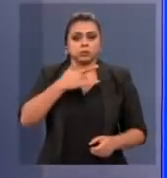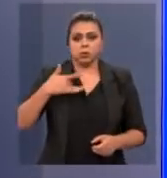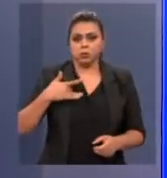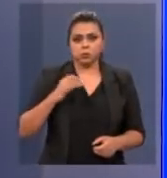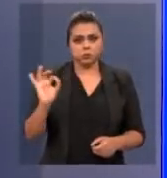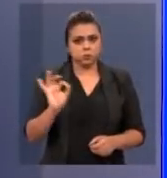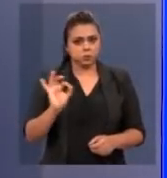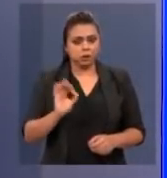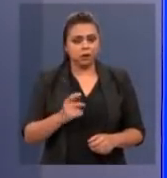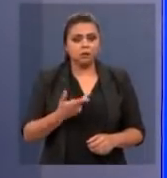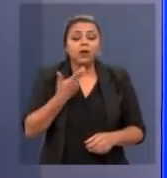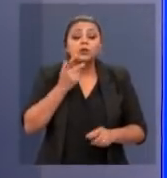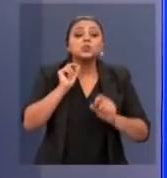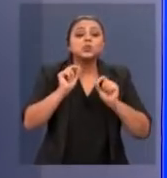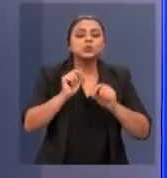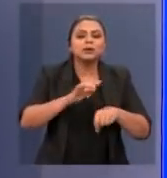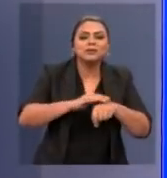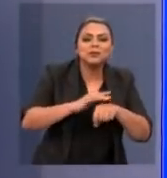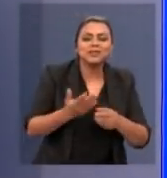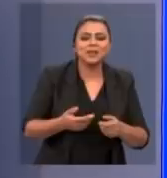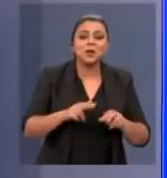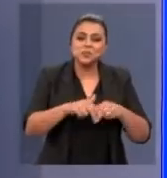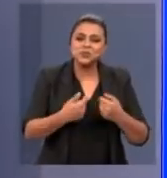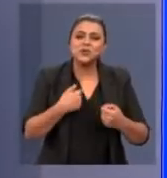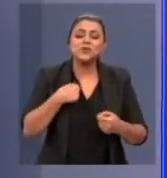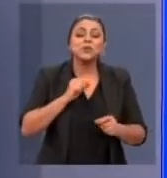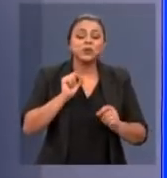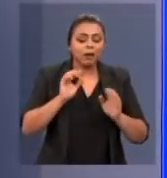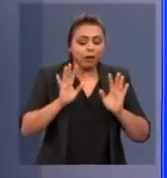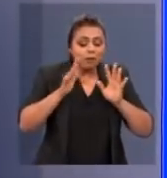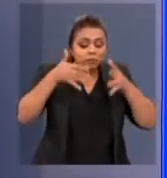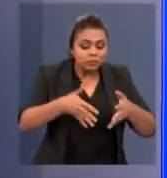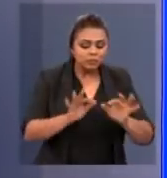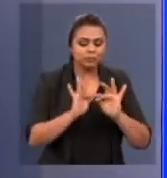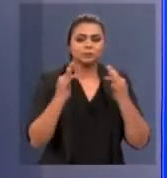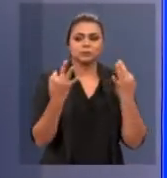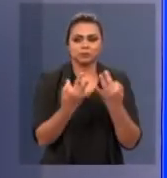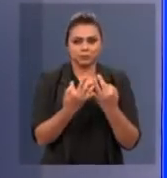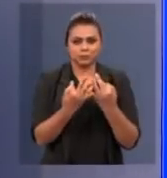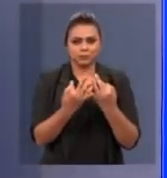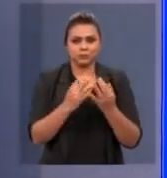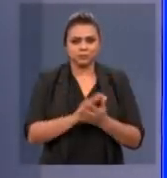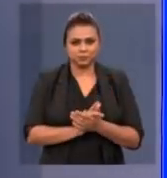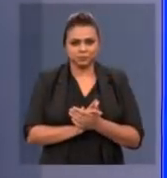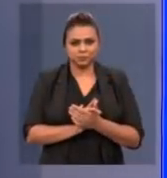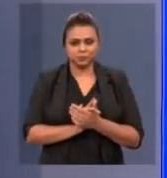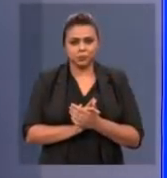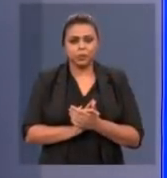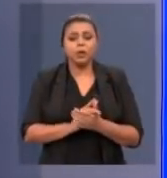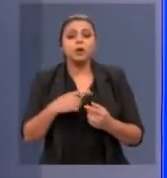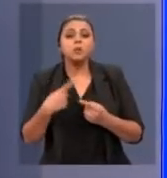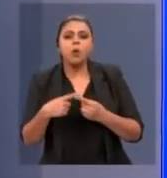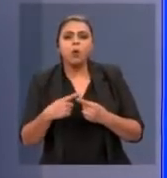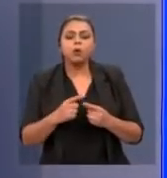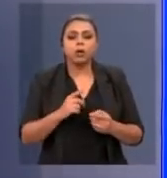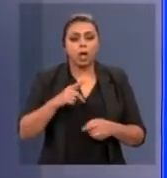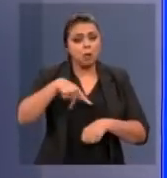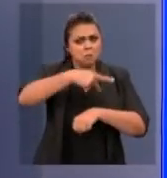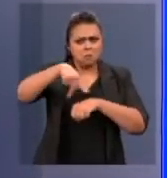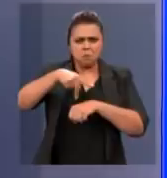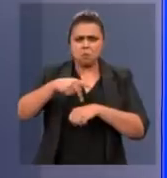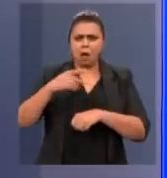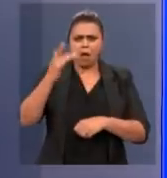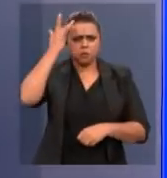programa nós vamos cuidar primeiro da atenção básica da família esse programa que é o que usa o primeiro mundo usa é